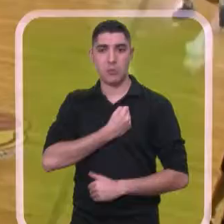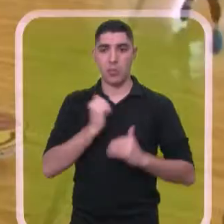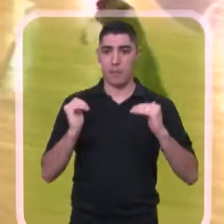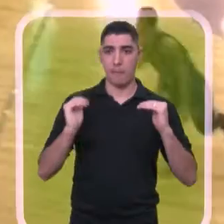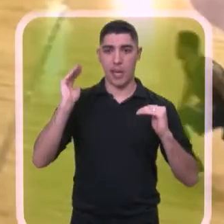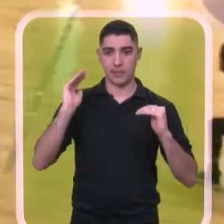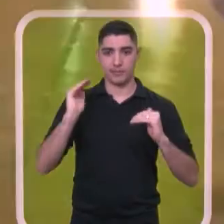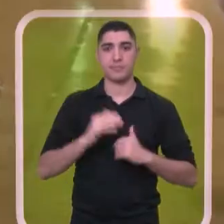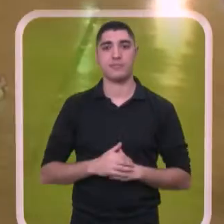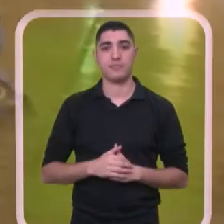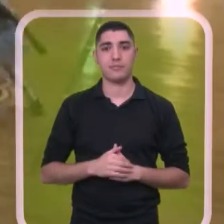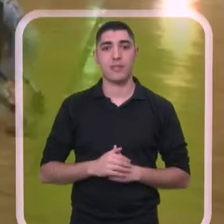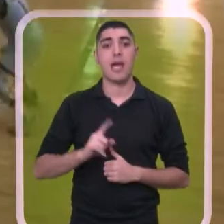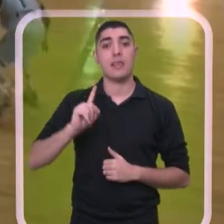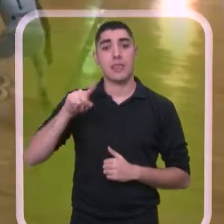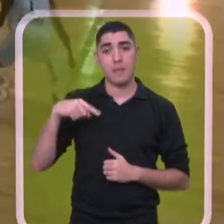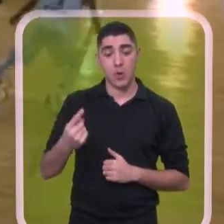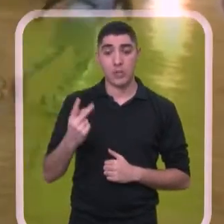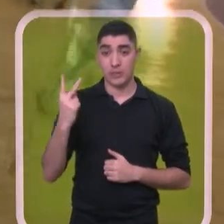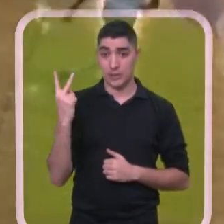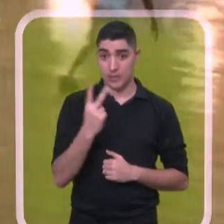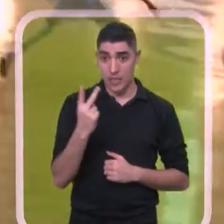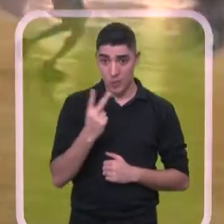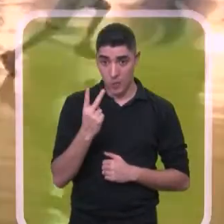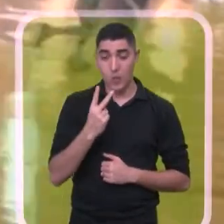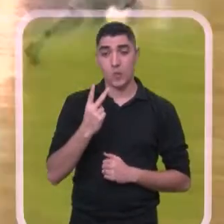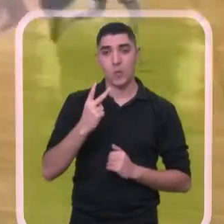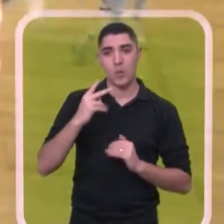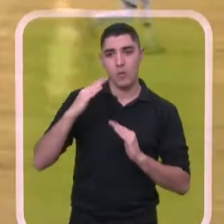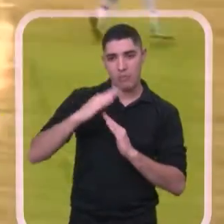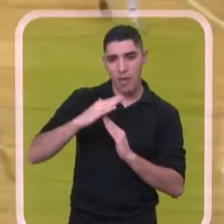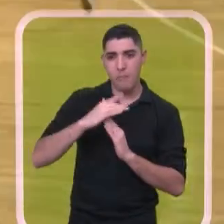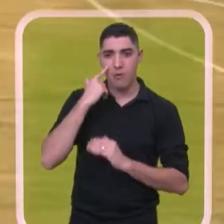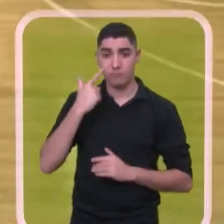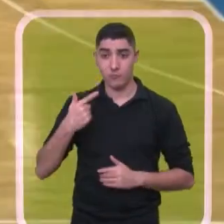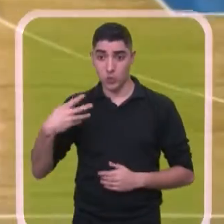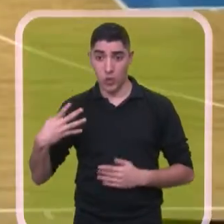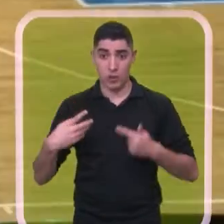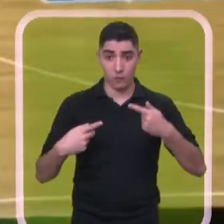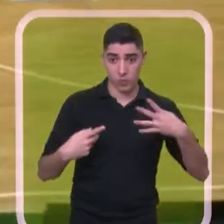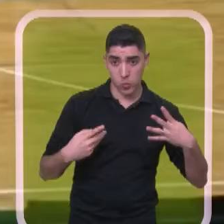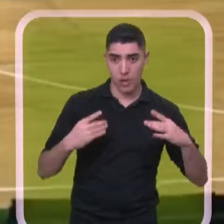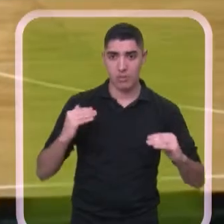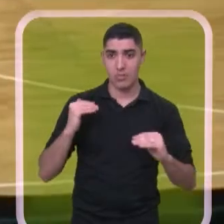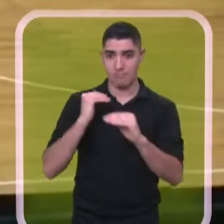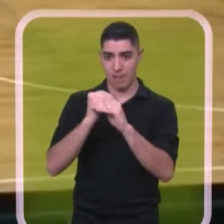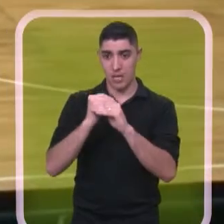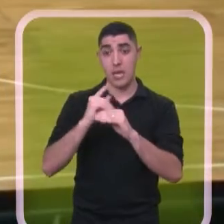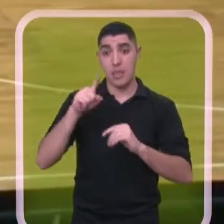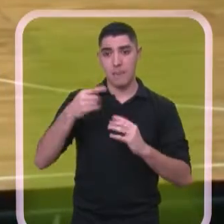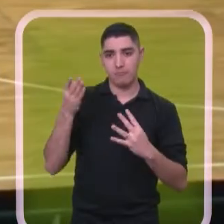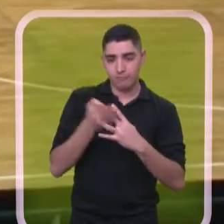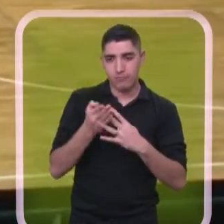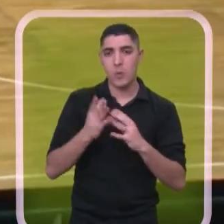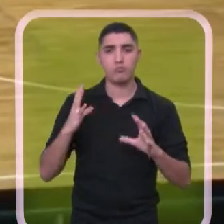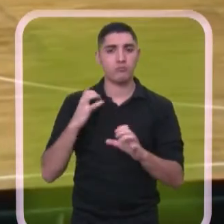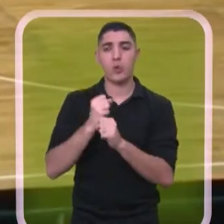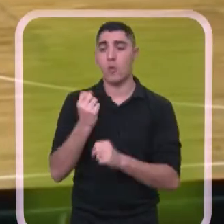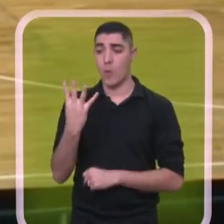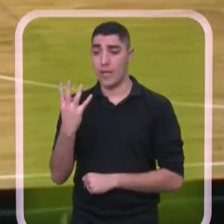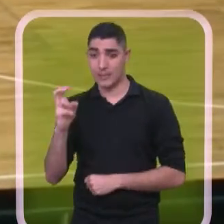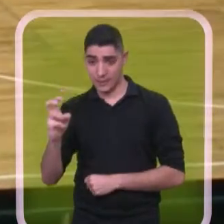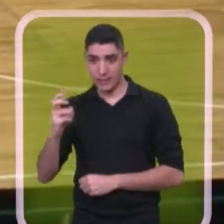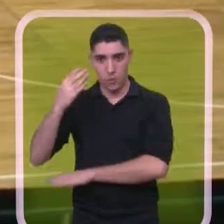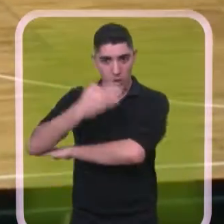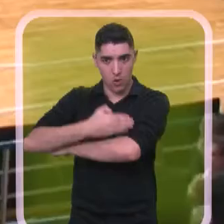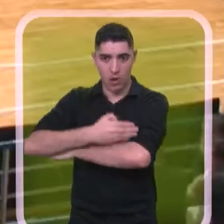Holloway e terminar o segundo período empatados em 24-24, levando a partida para o intervalo em 45-42 para o